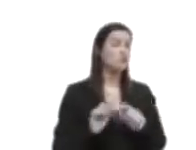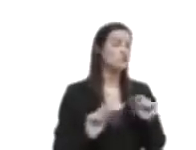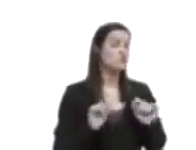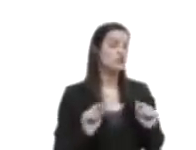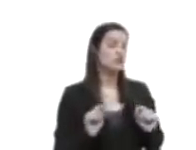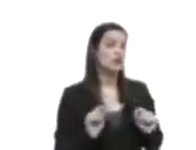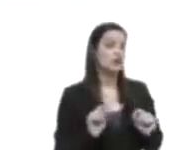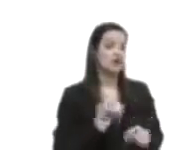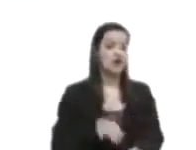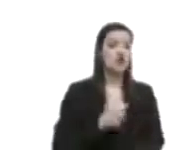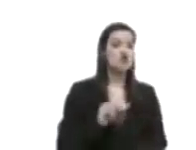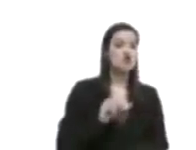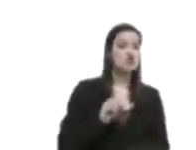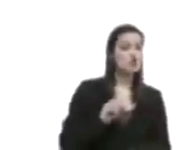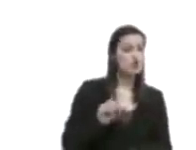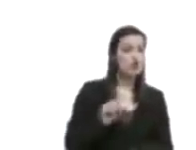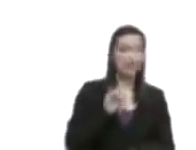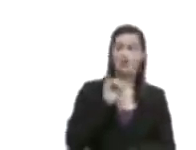Veja só,